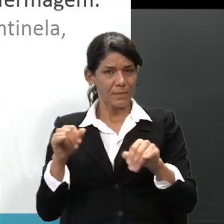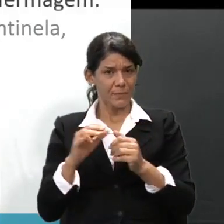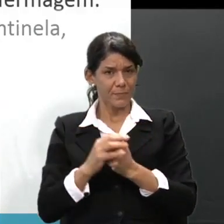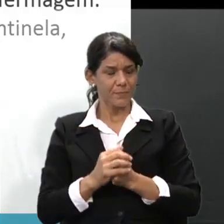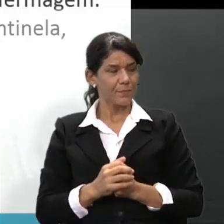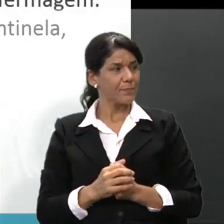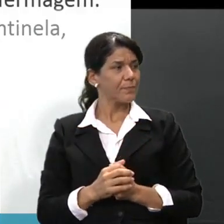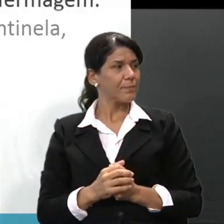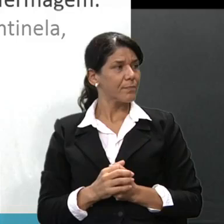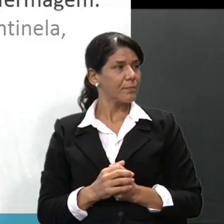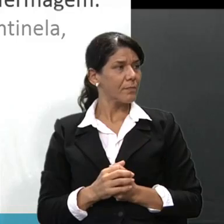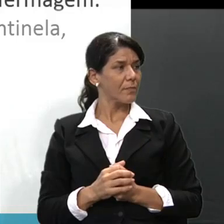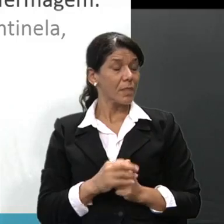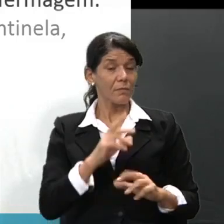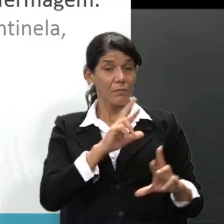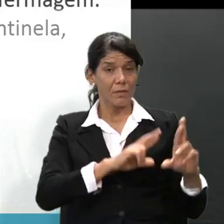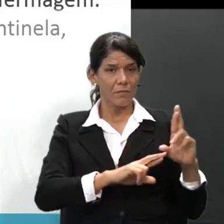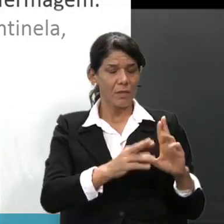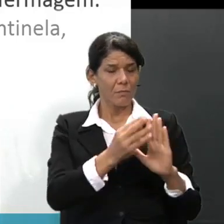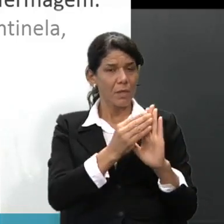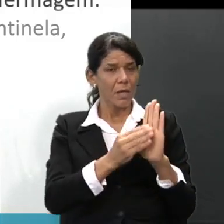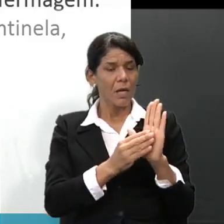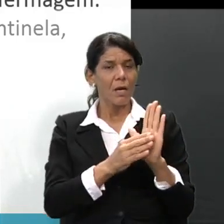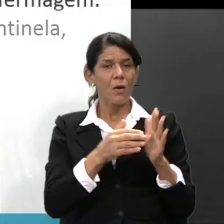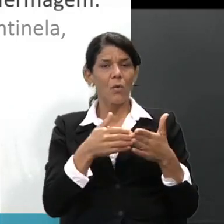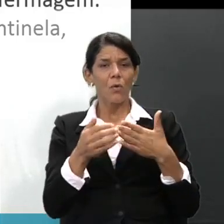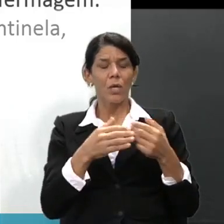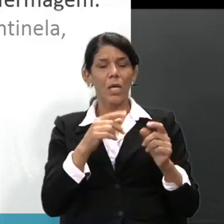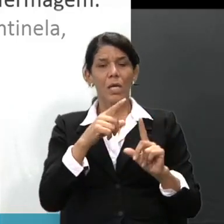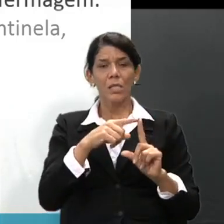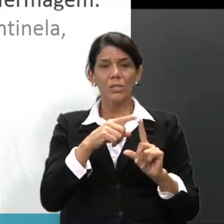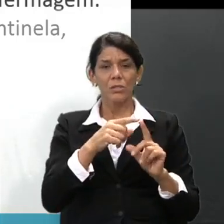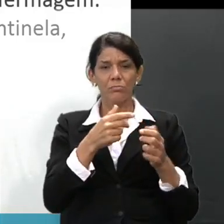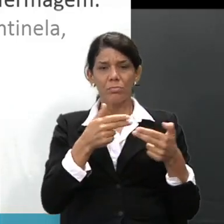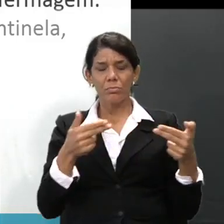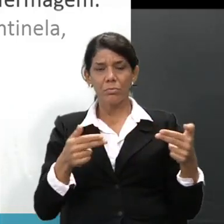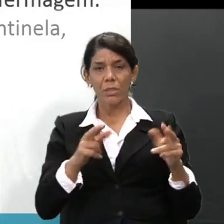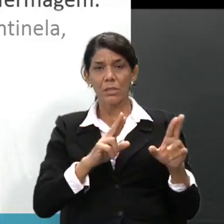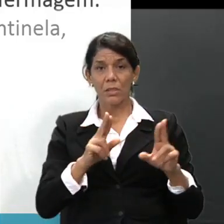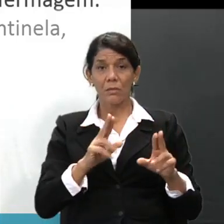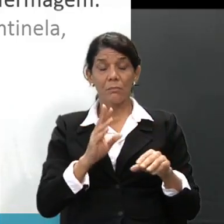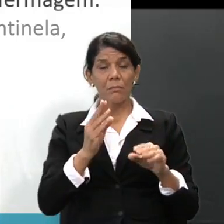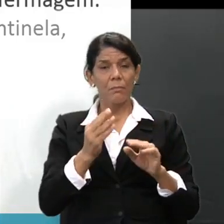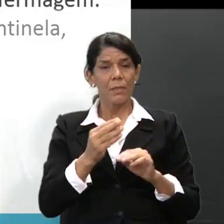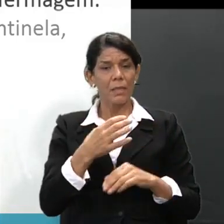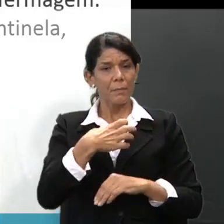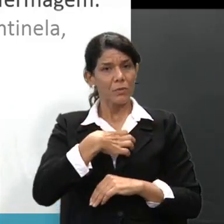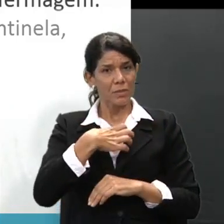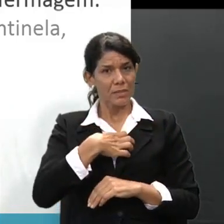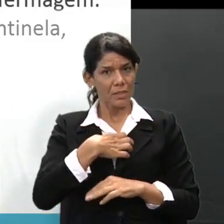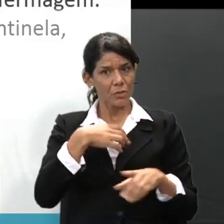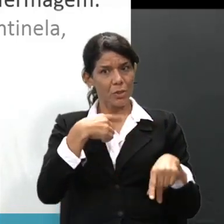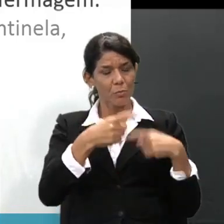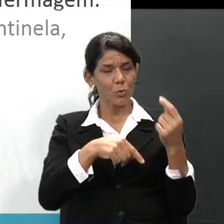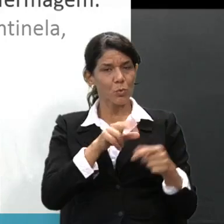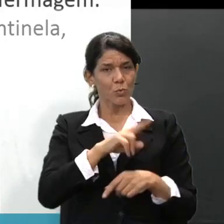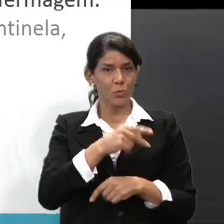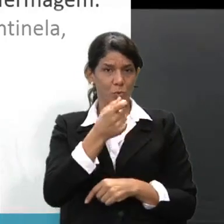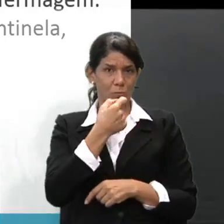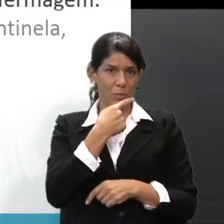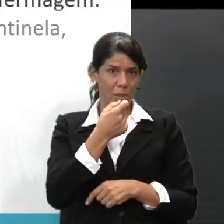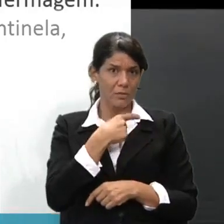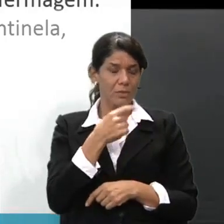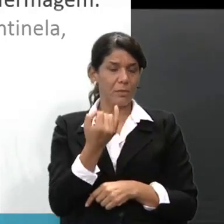intercorrências. Verificar e registrar qualquer tipo de reação apresentada pelo paciente após a administração do medicamento é